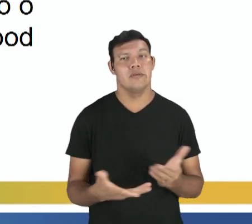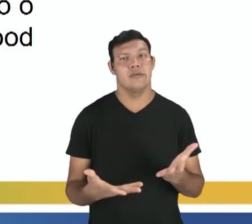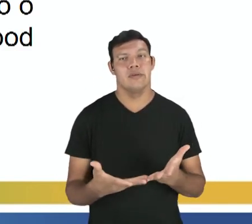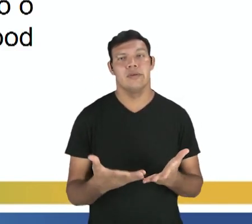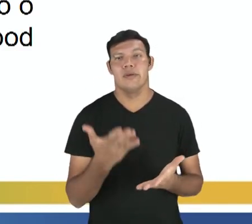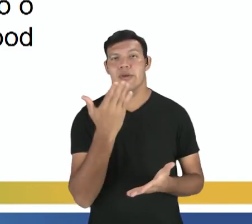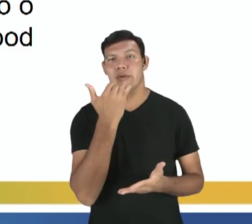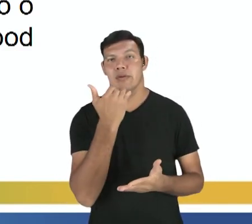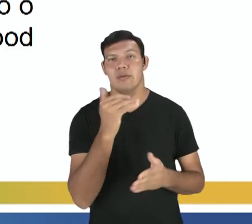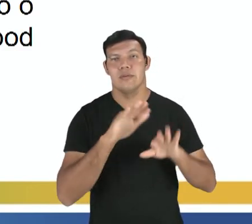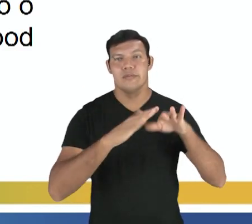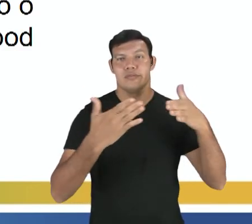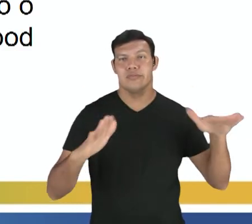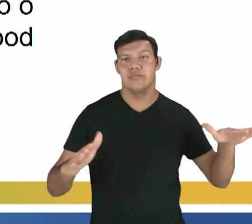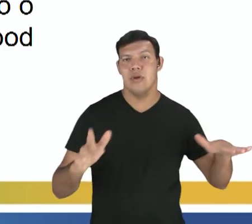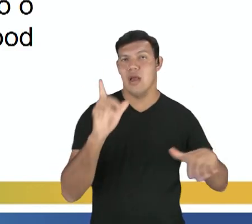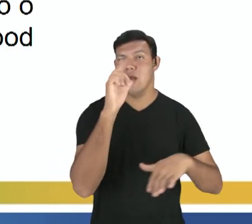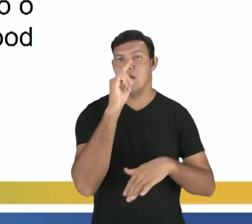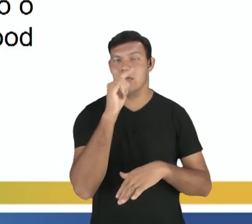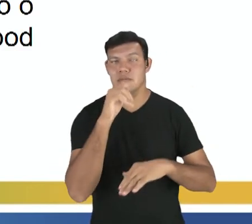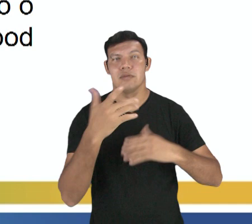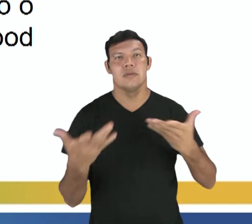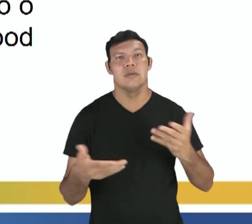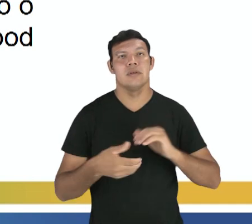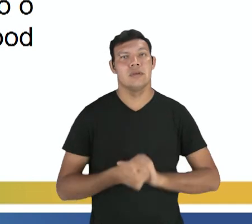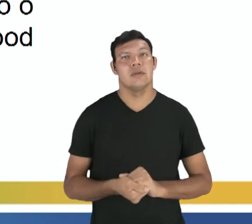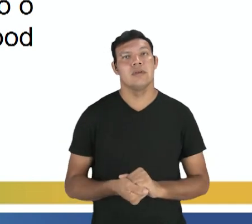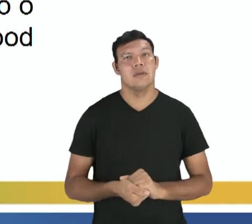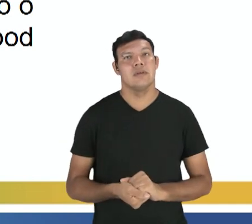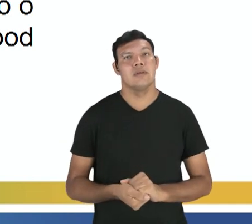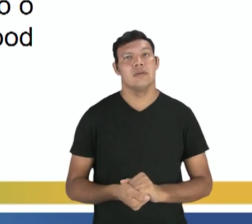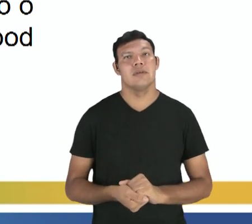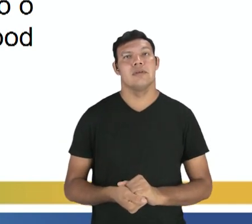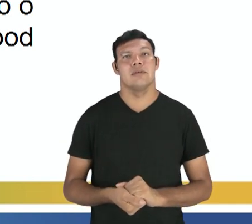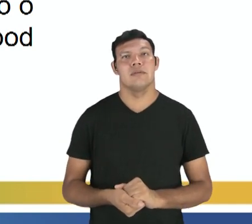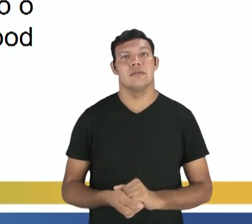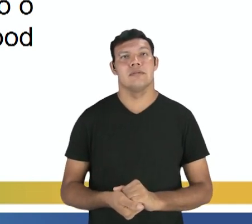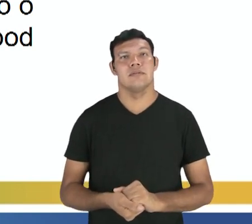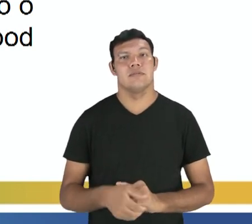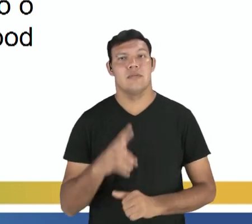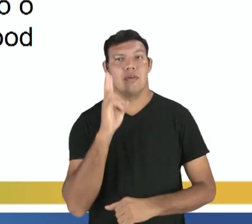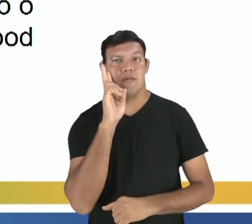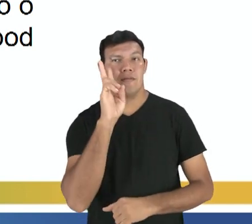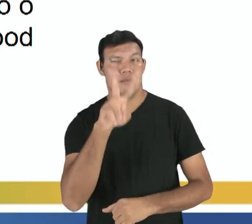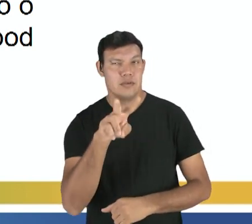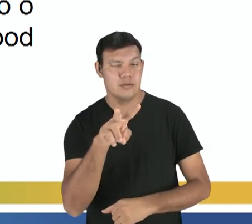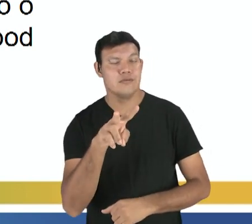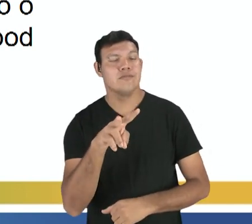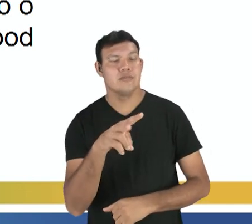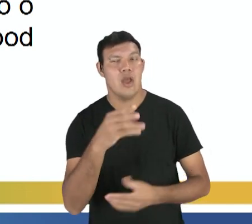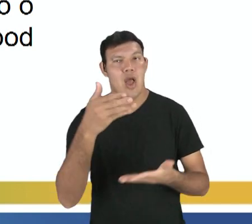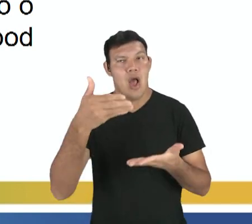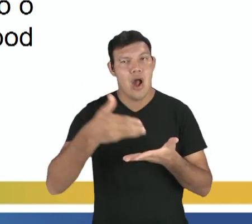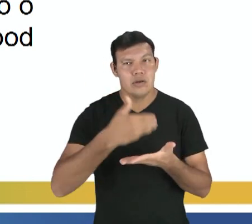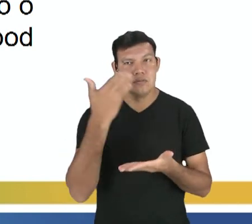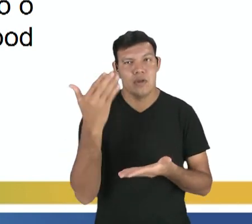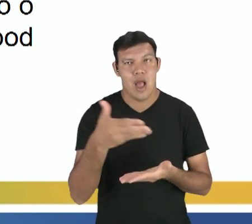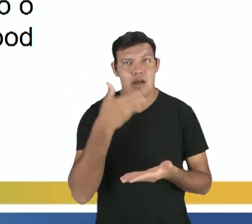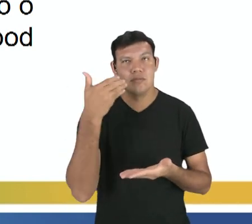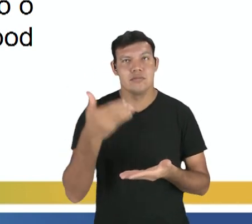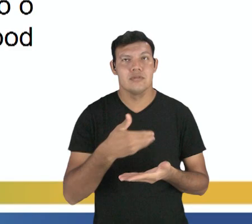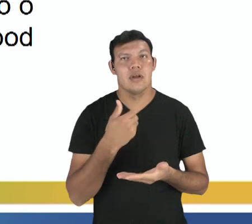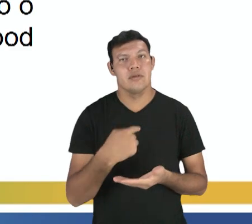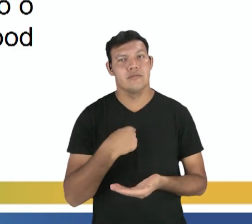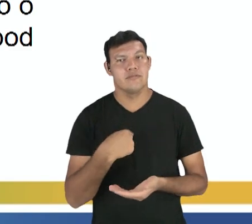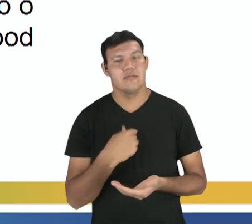é seafood, comida do mar, com seafood, ver comida. Então, esse é o trocadilho aí que